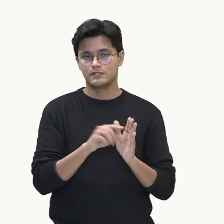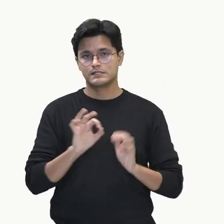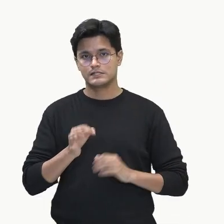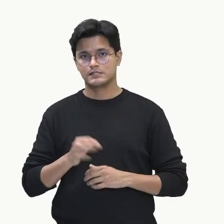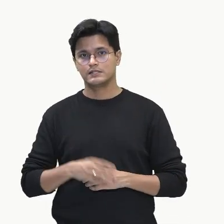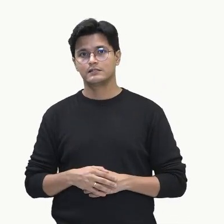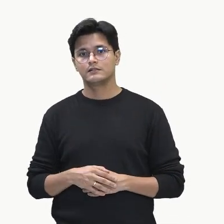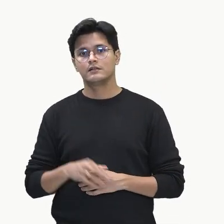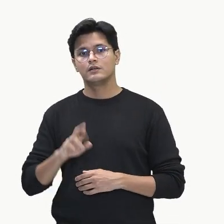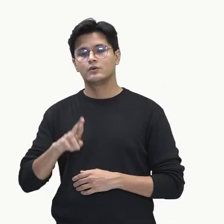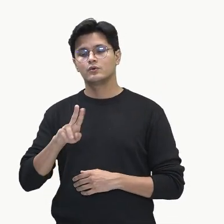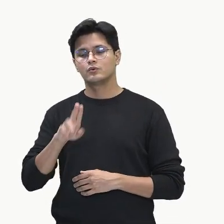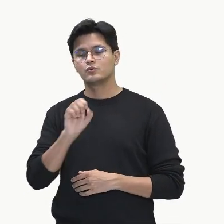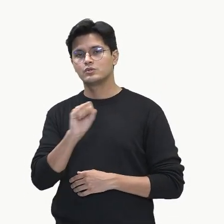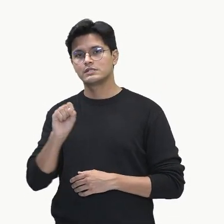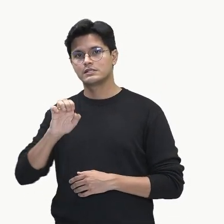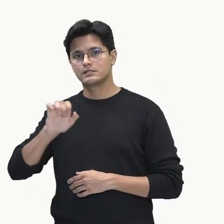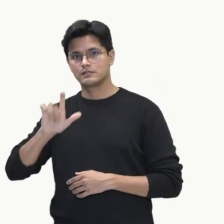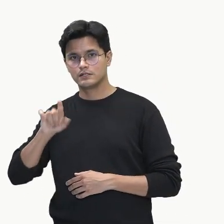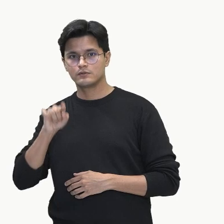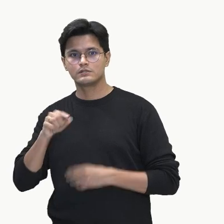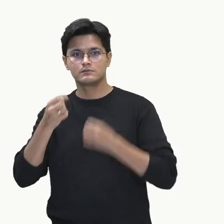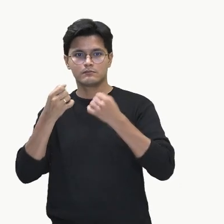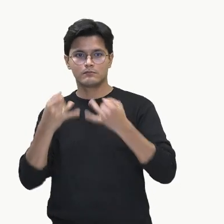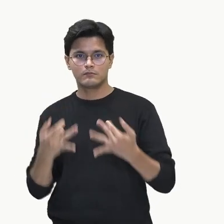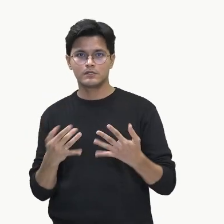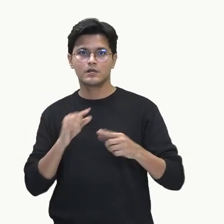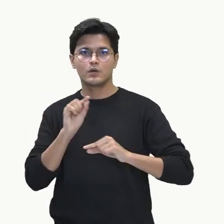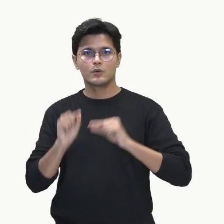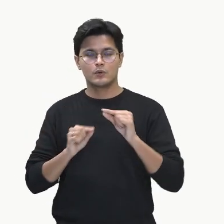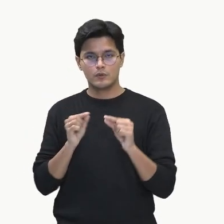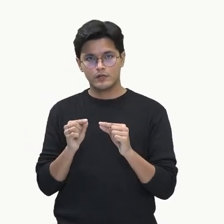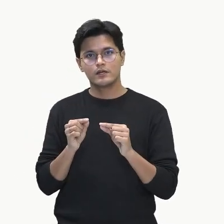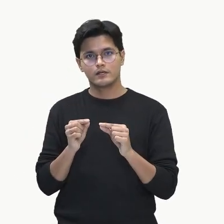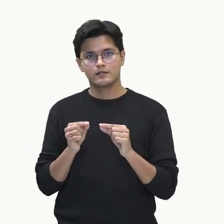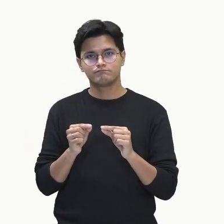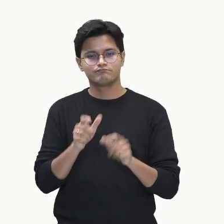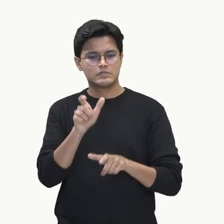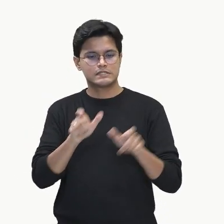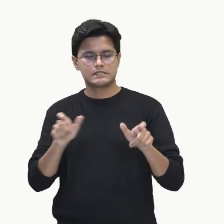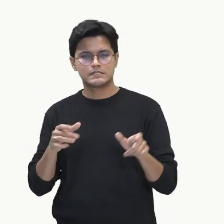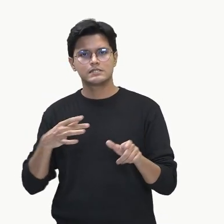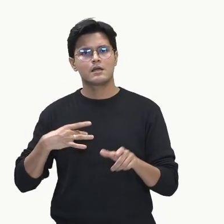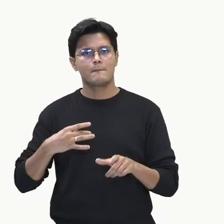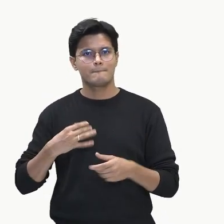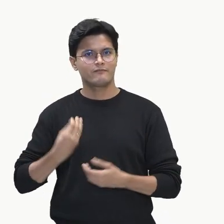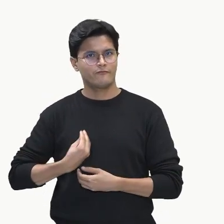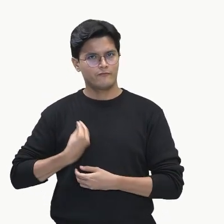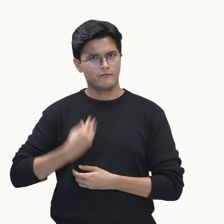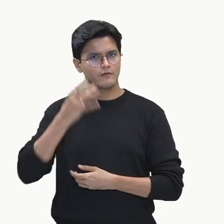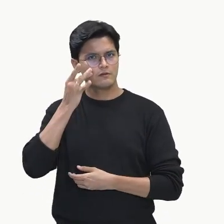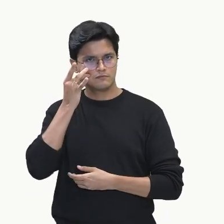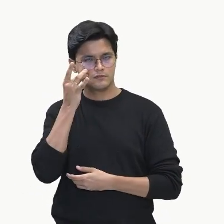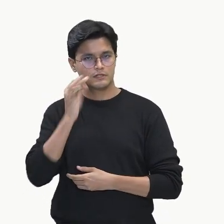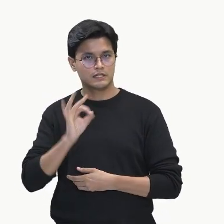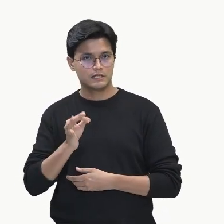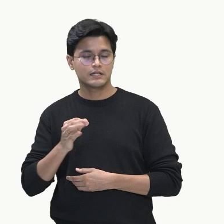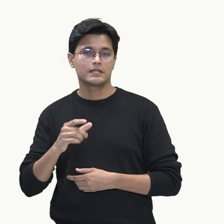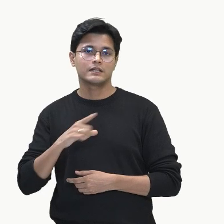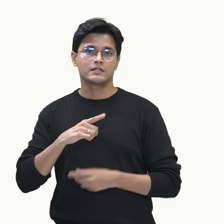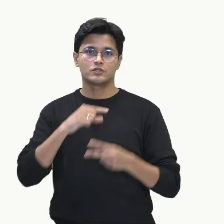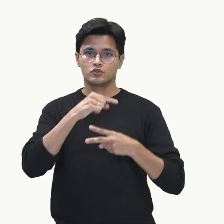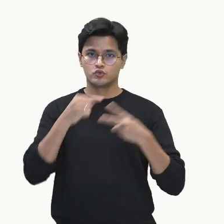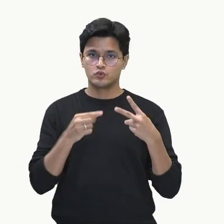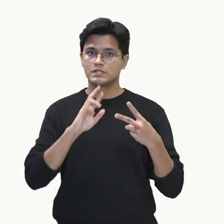vai falar do ser aí, né? Aquilo que está presente. Perfeito? Então, há duas respostas